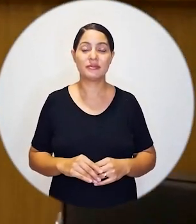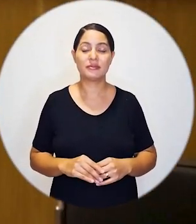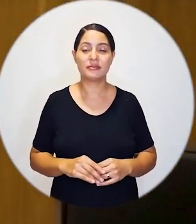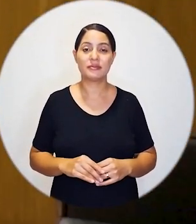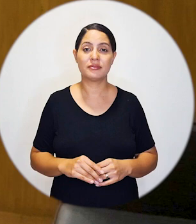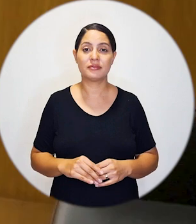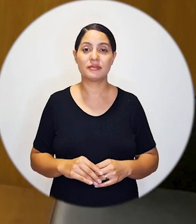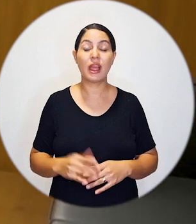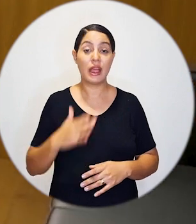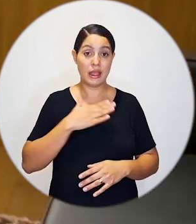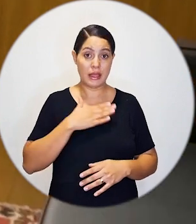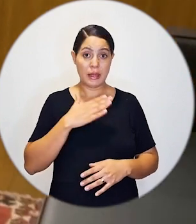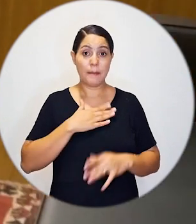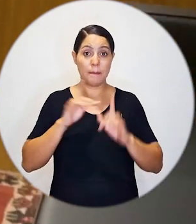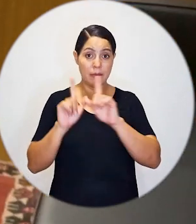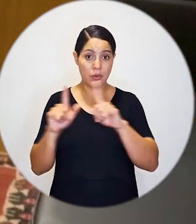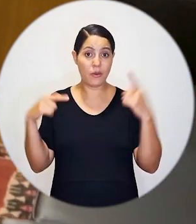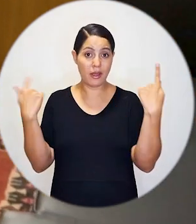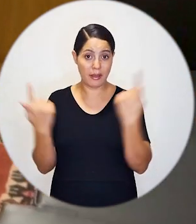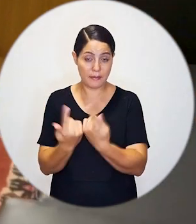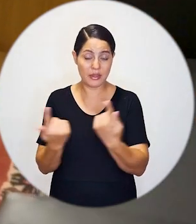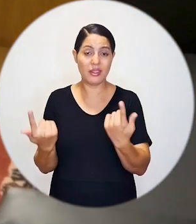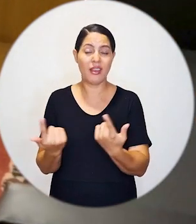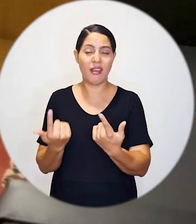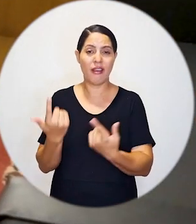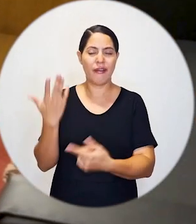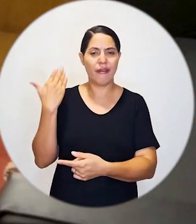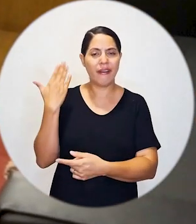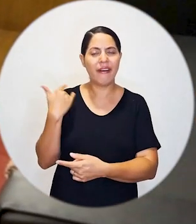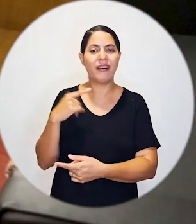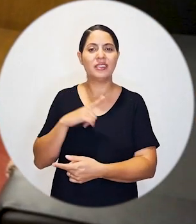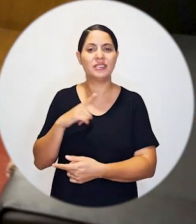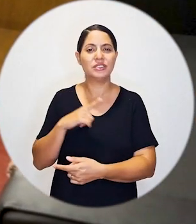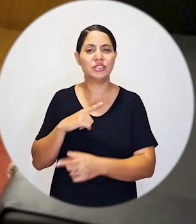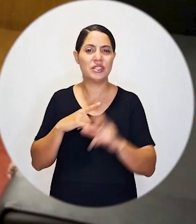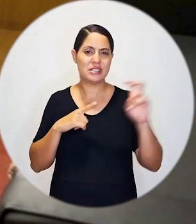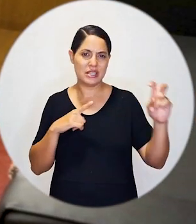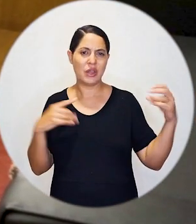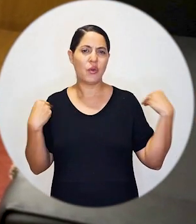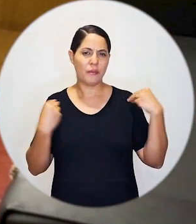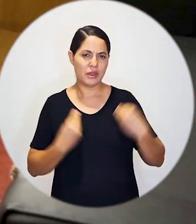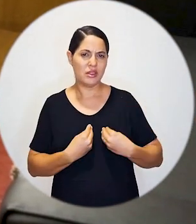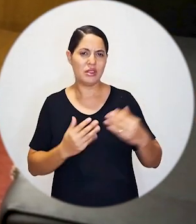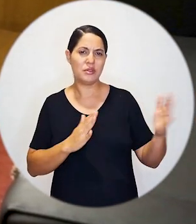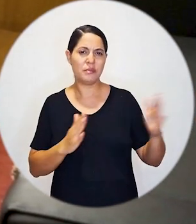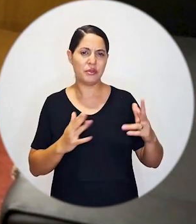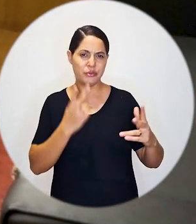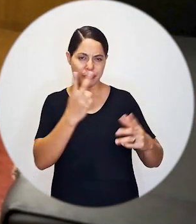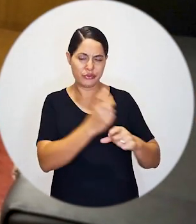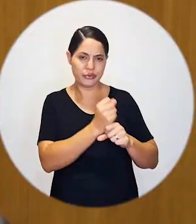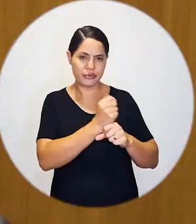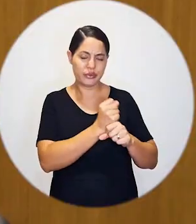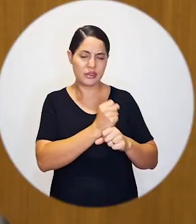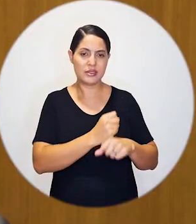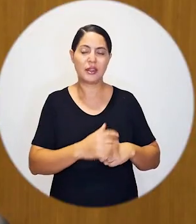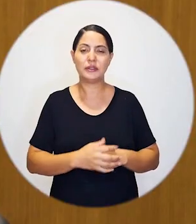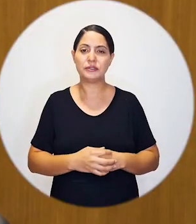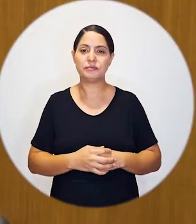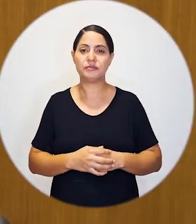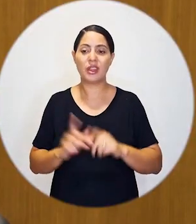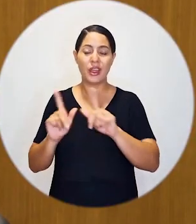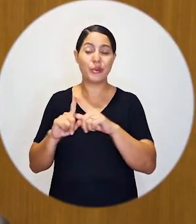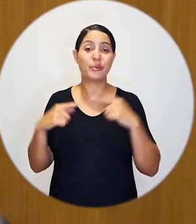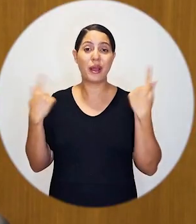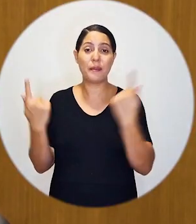Eu peguei um gabinete que tinha uma disfunção. Tinham passado por aqui 5 ministros nos últimos 2 anos, então era